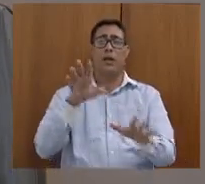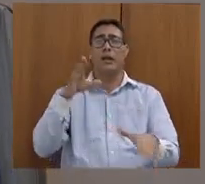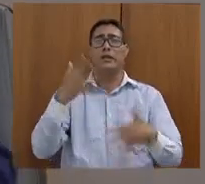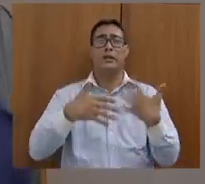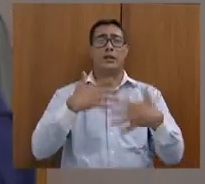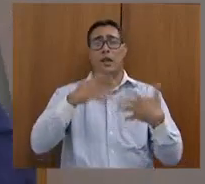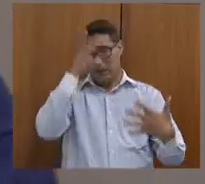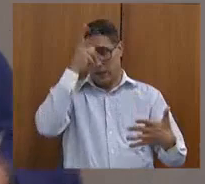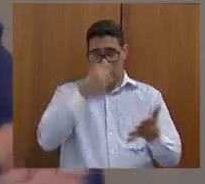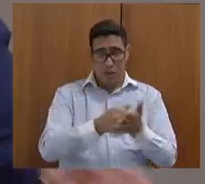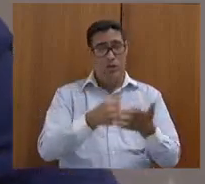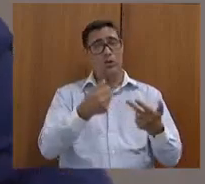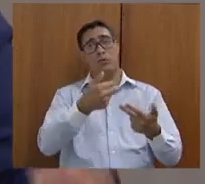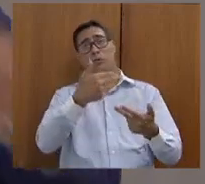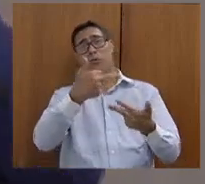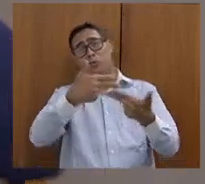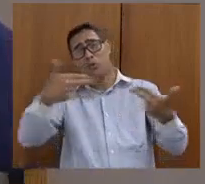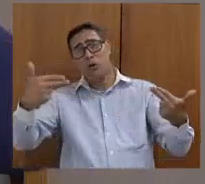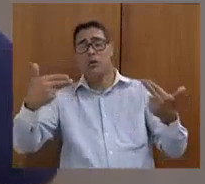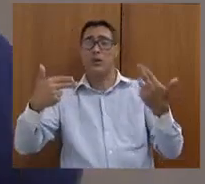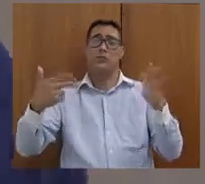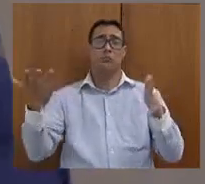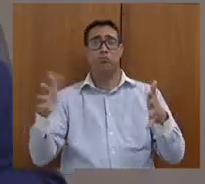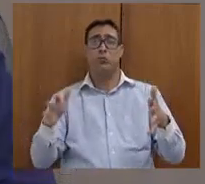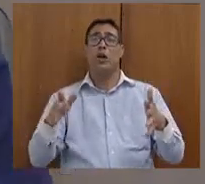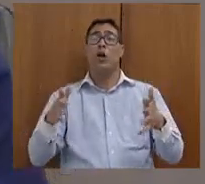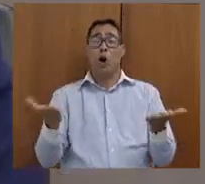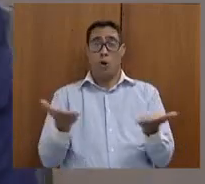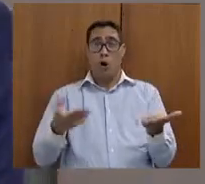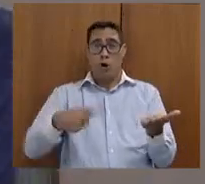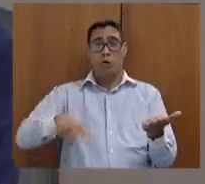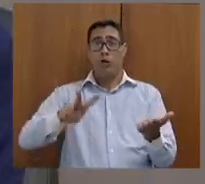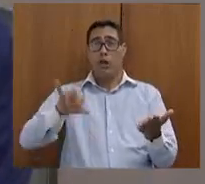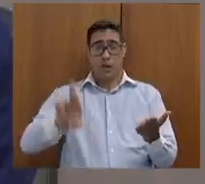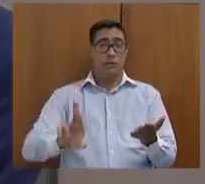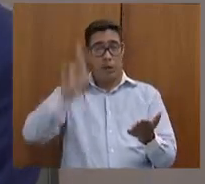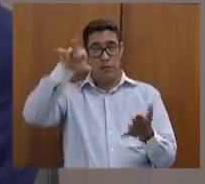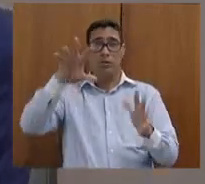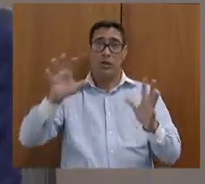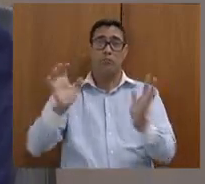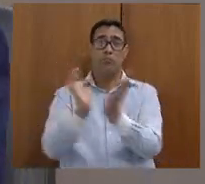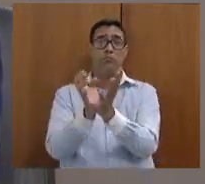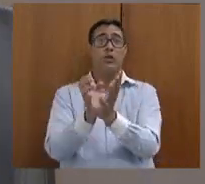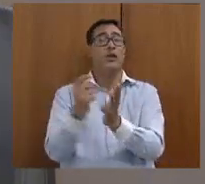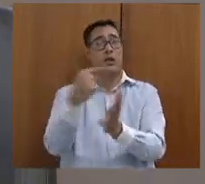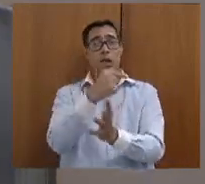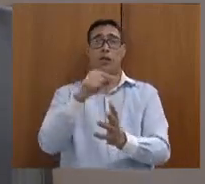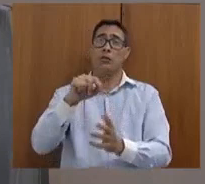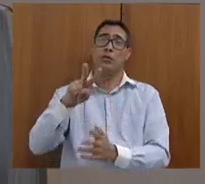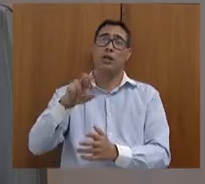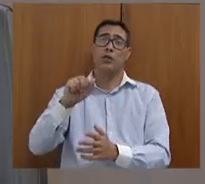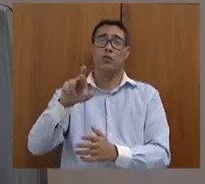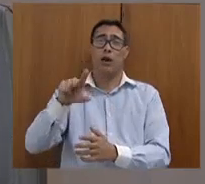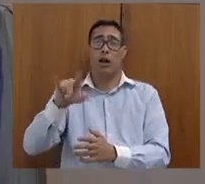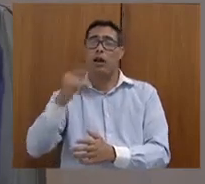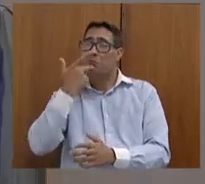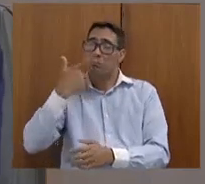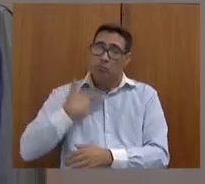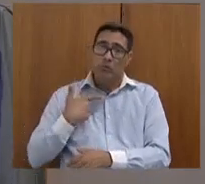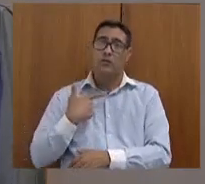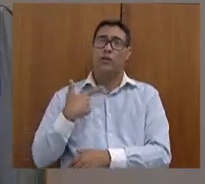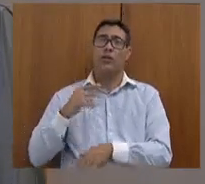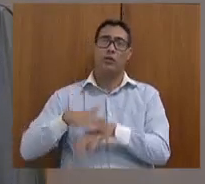de outras partes Agora nós estamos tomando conta dessa parte também que foi algo que o deputado Arlen me chamou atenção tem uma